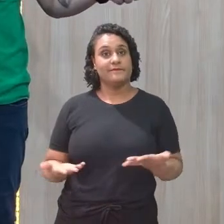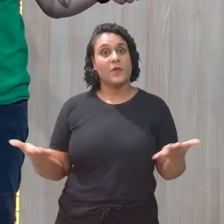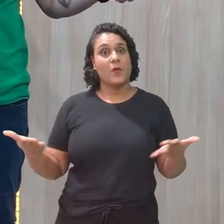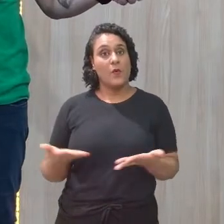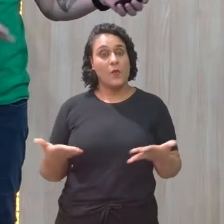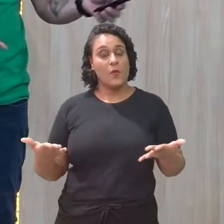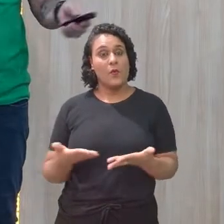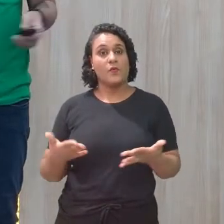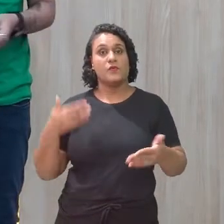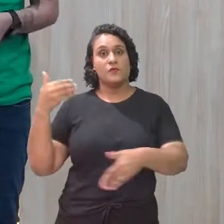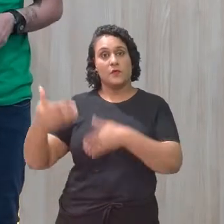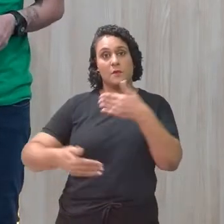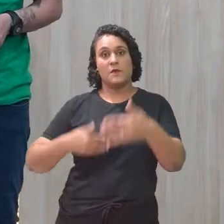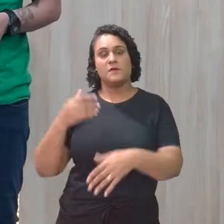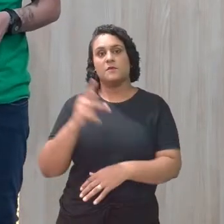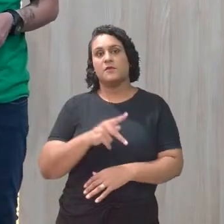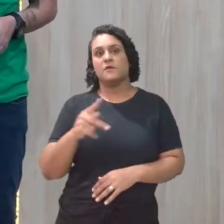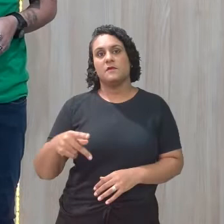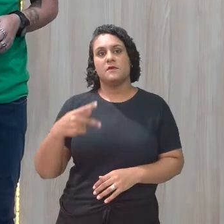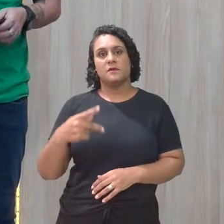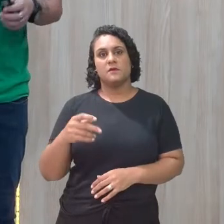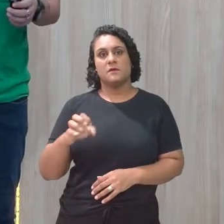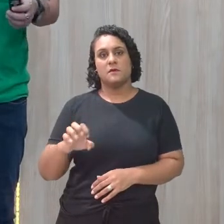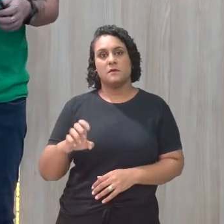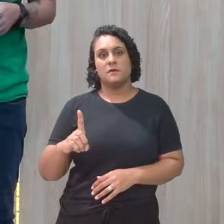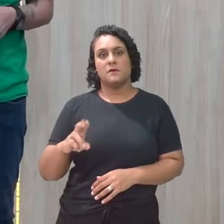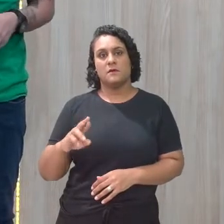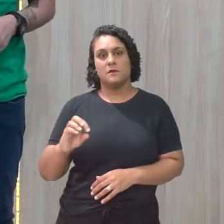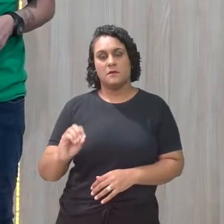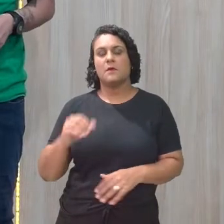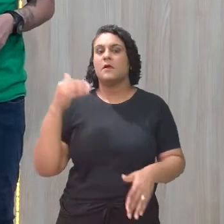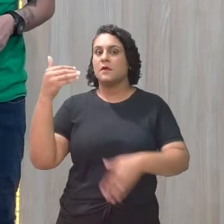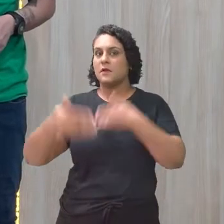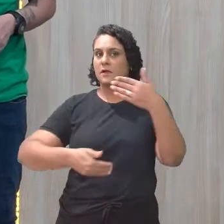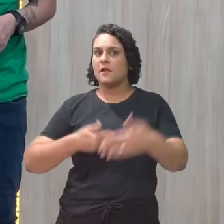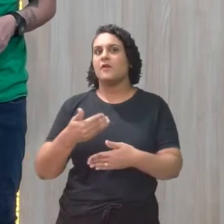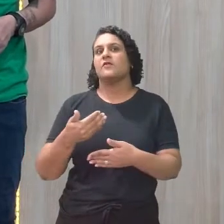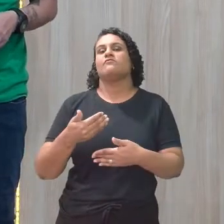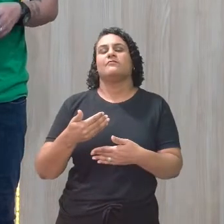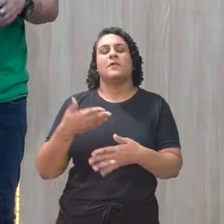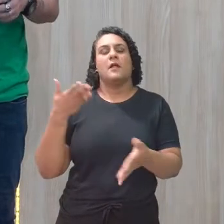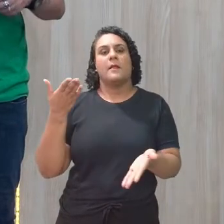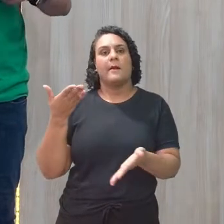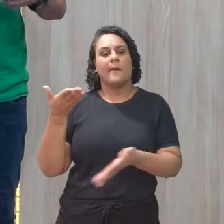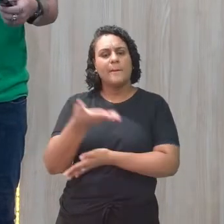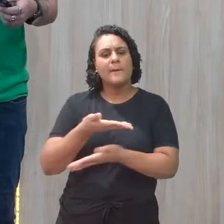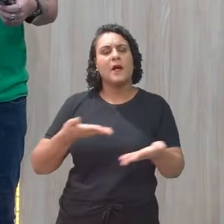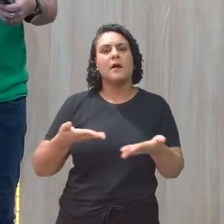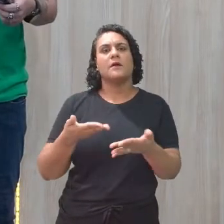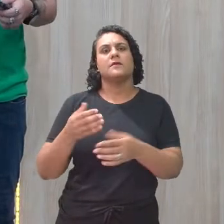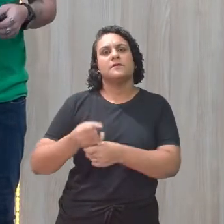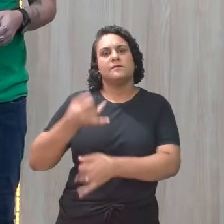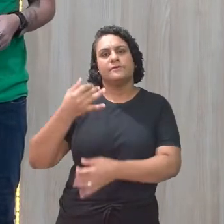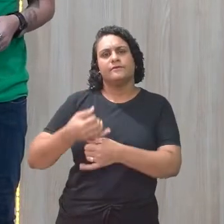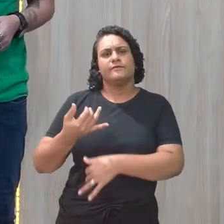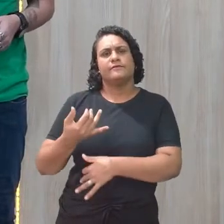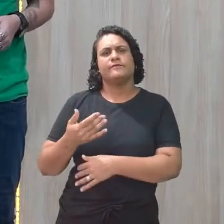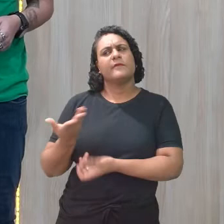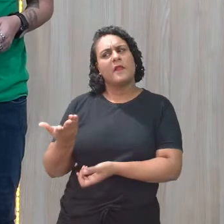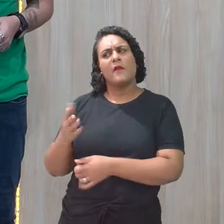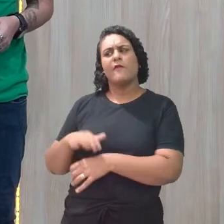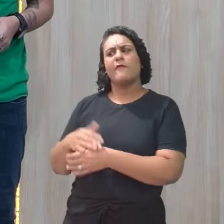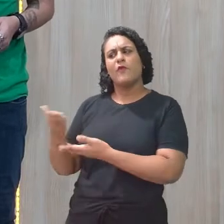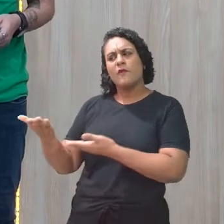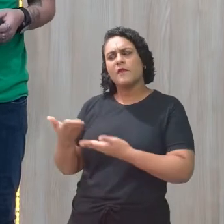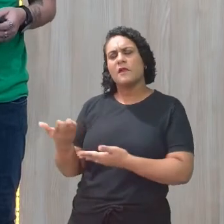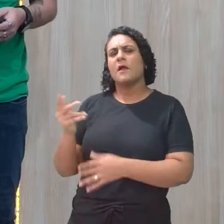com a participação do professor Pedro aqui, interagindo com vocês aí no chat, tá bom? E vou chamar o professor Pedro para ele falar um pouco aí